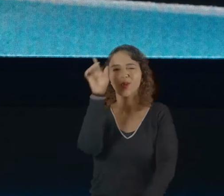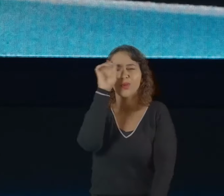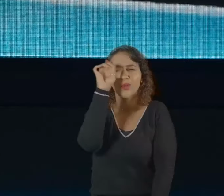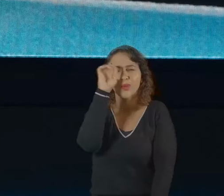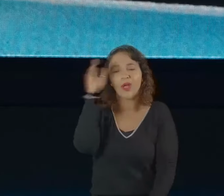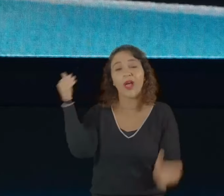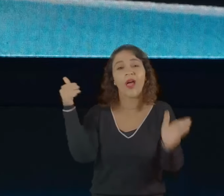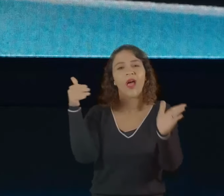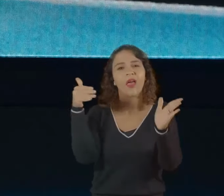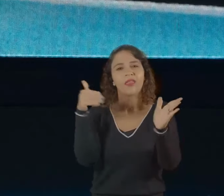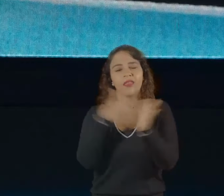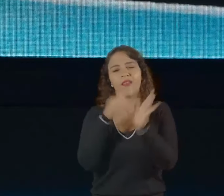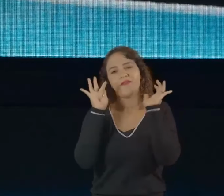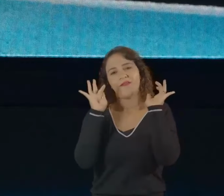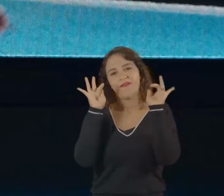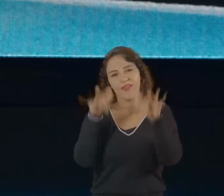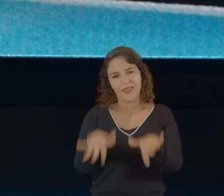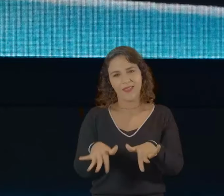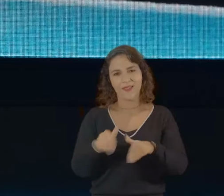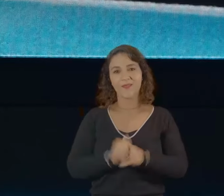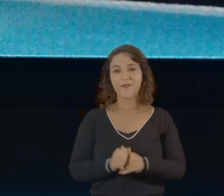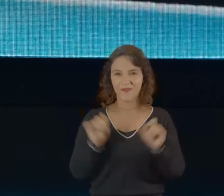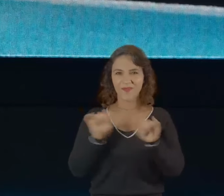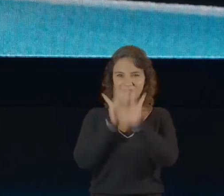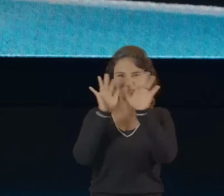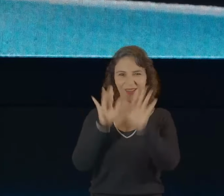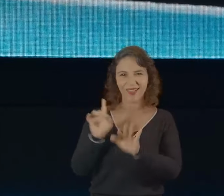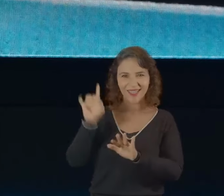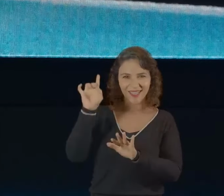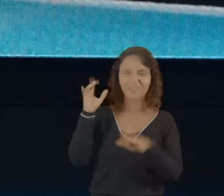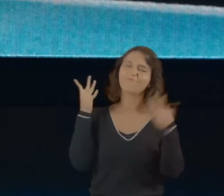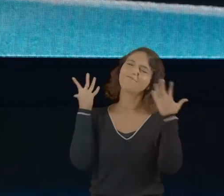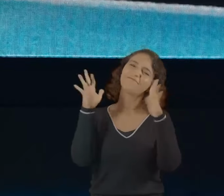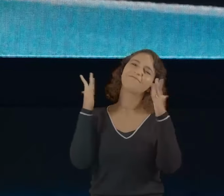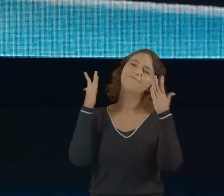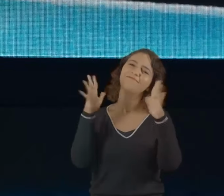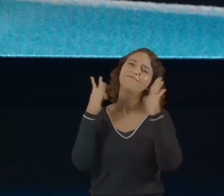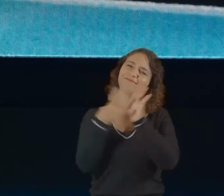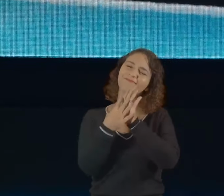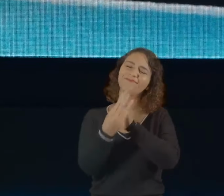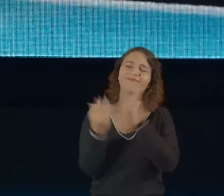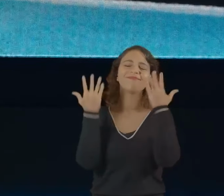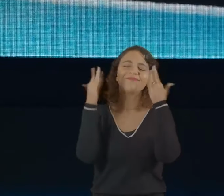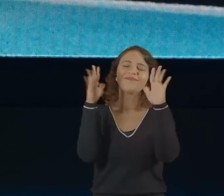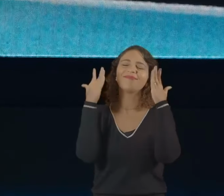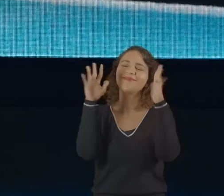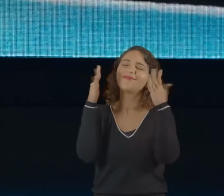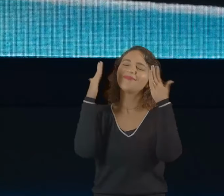até a consumação dos séculos. Glória a Deus, você pode dar um salva de palmas para o Senhor?